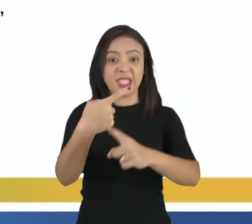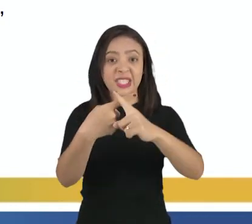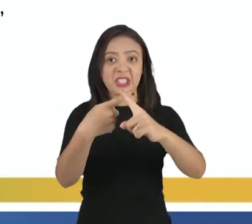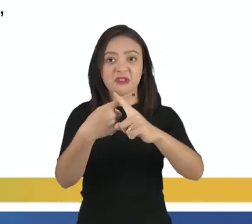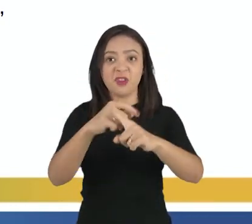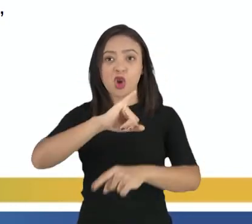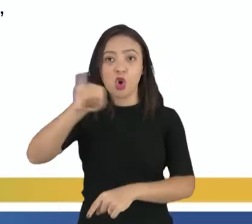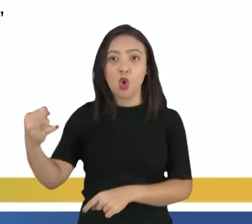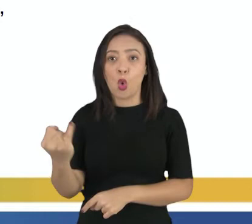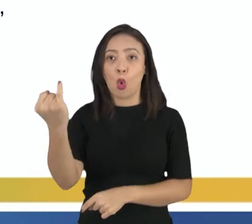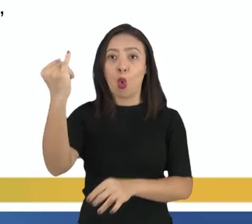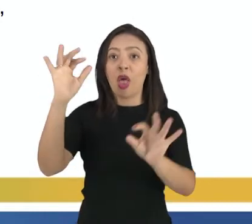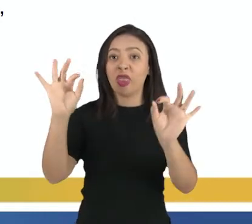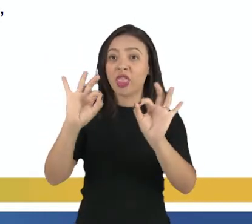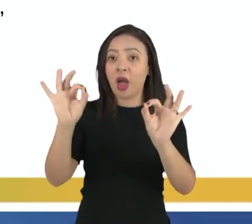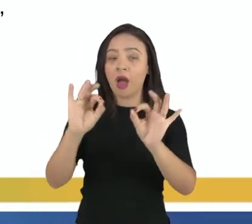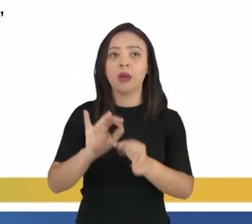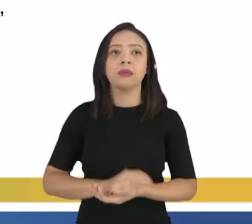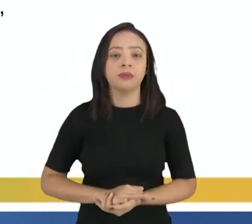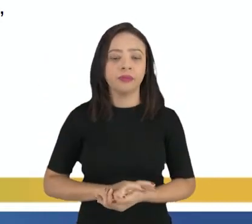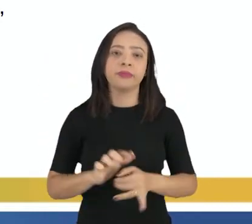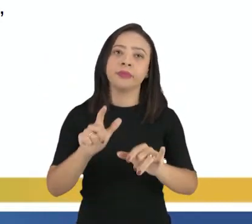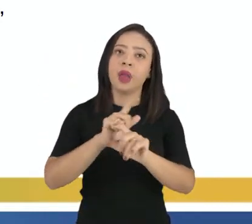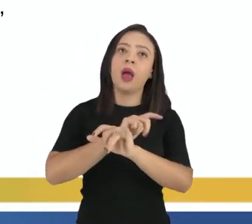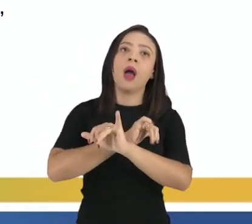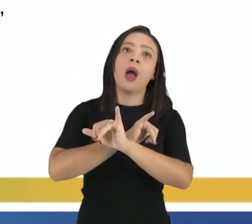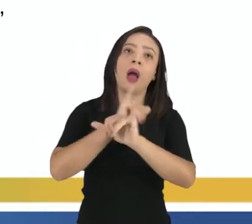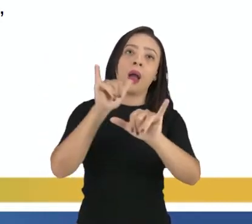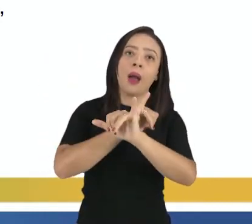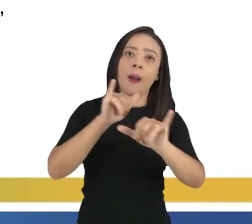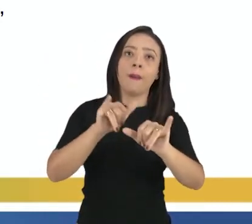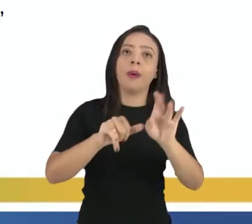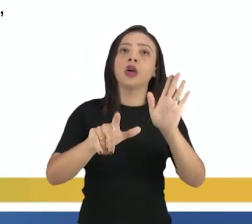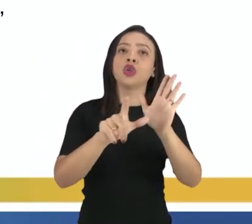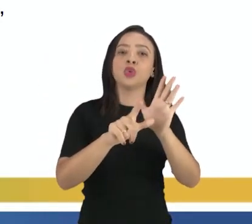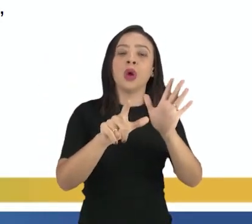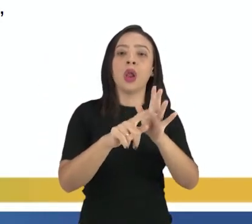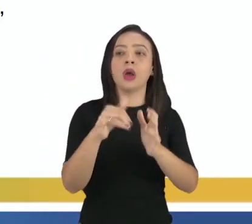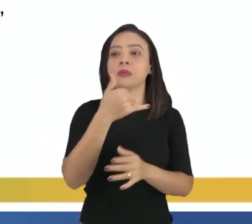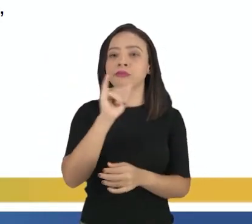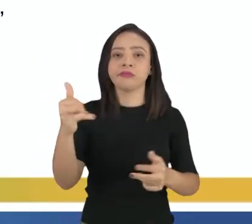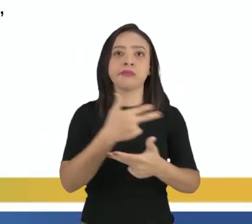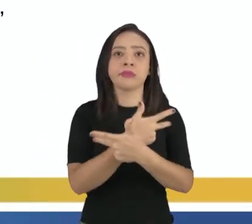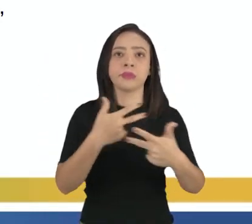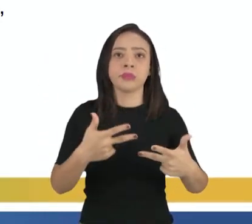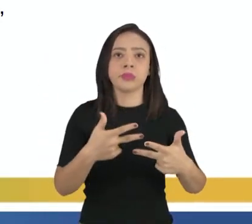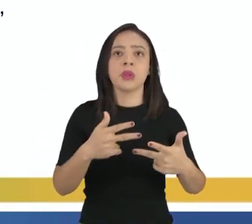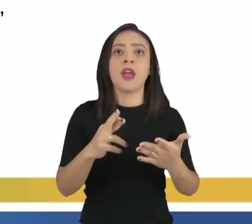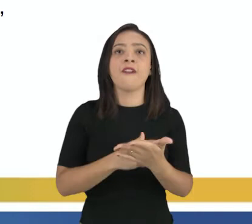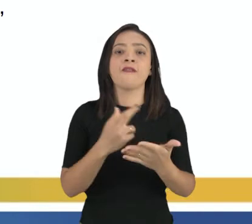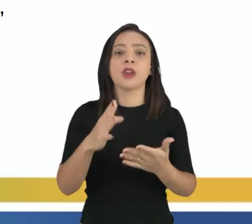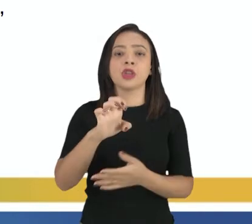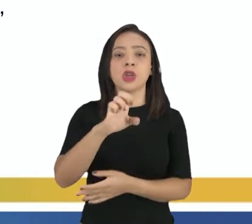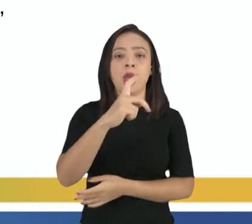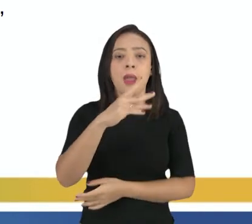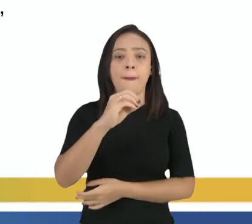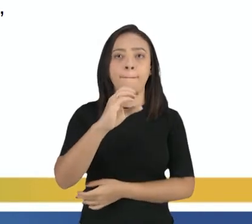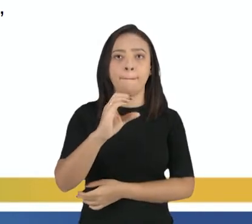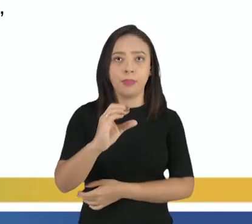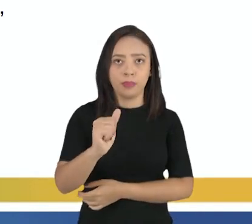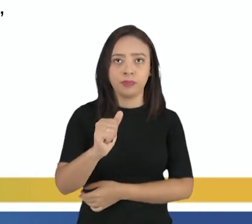juros. Campanha publicitária da loja de eletrodomésticos, revista Época, número tarará, 3 de julho